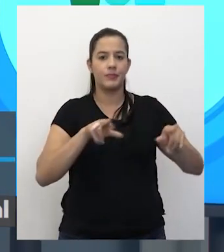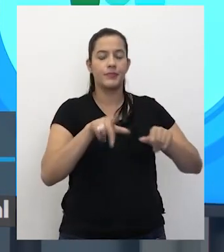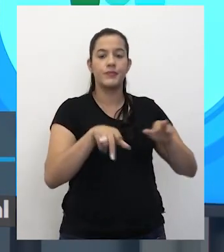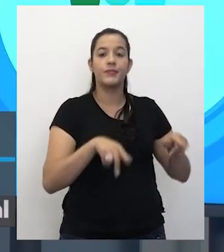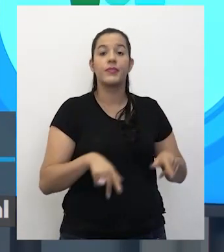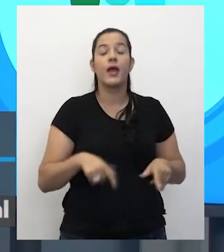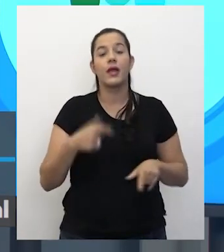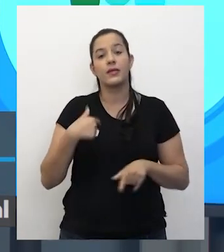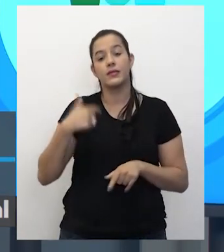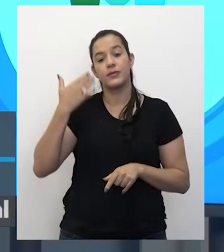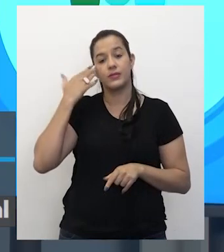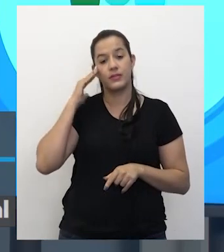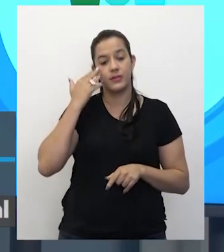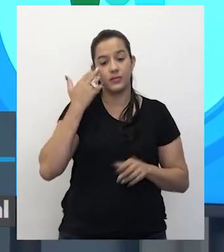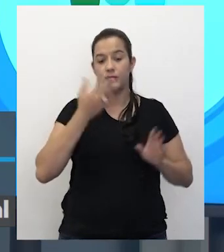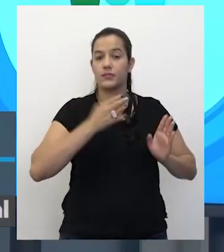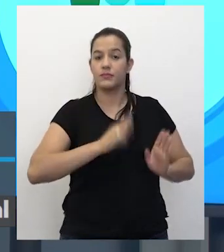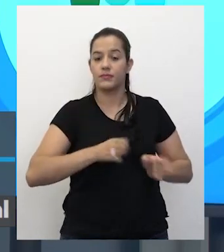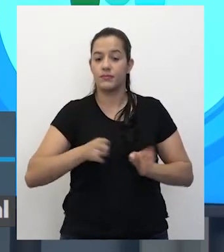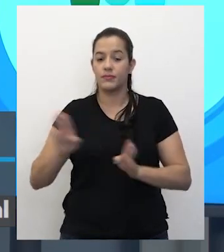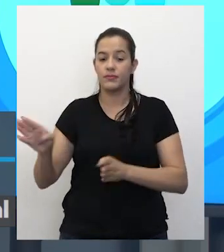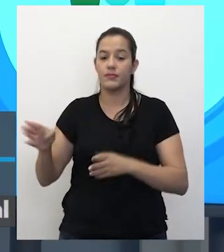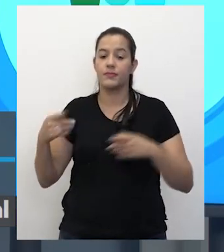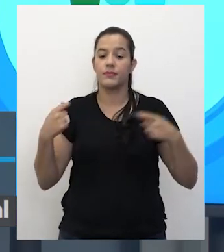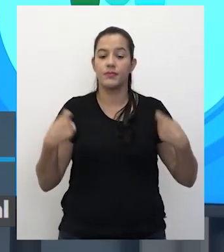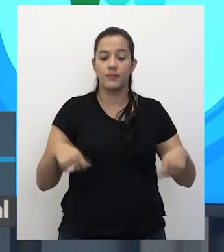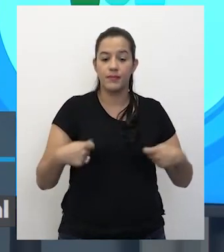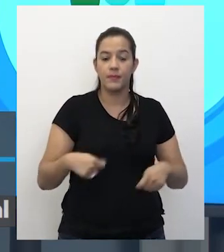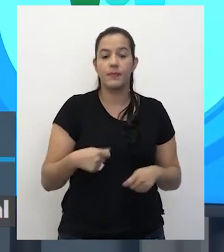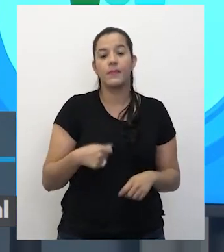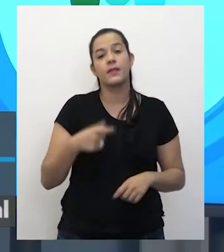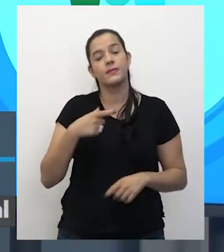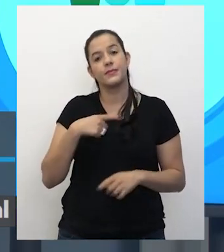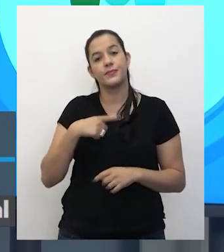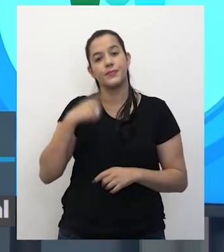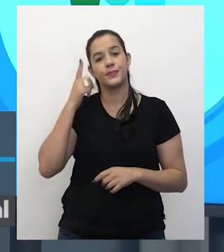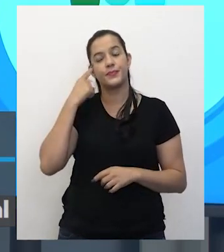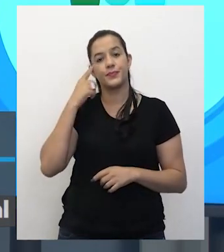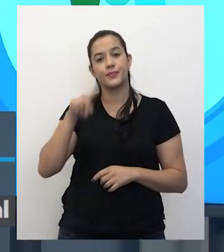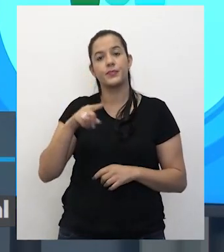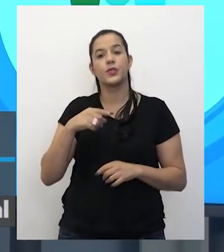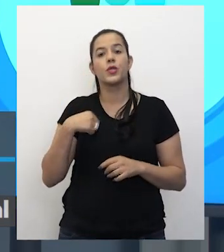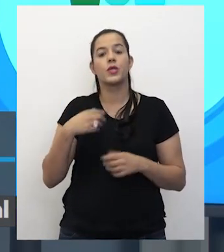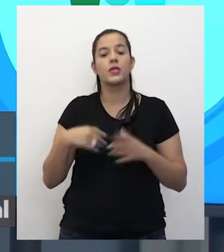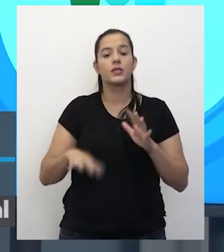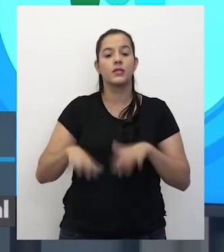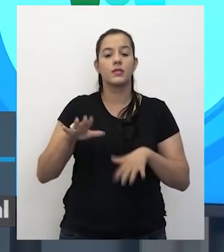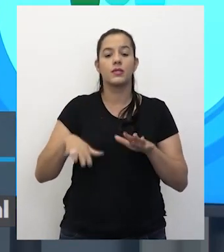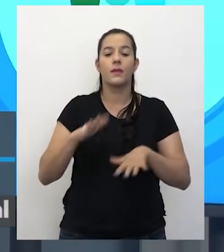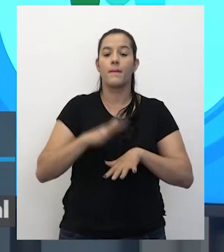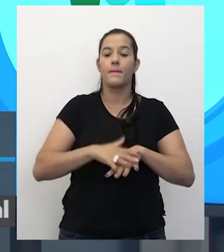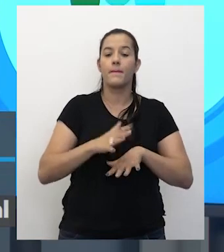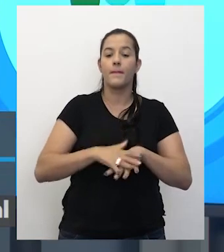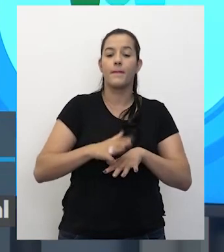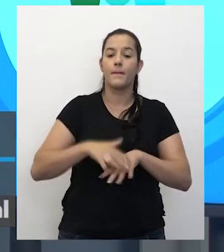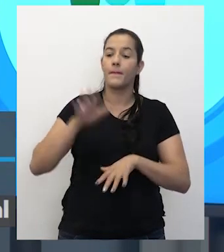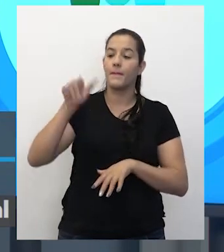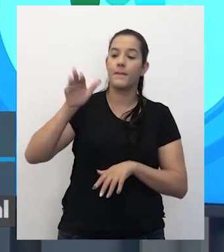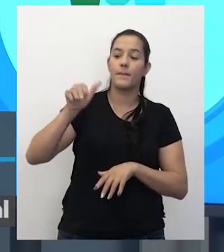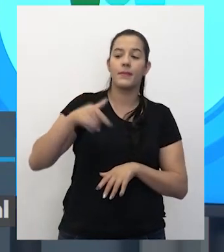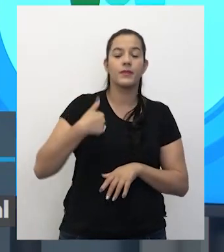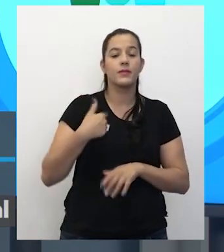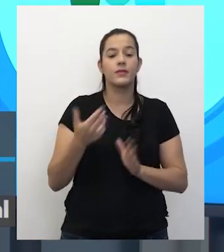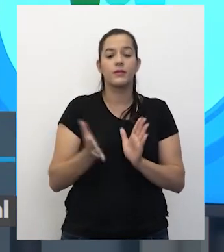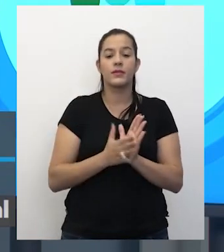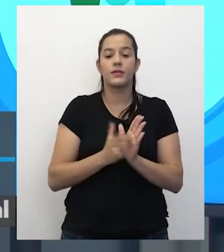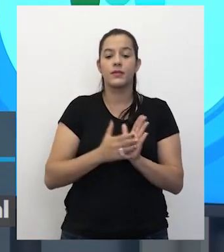da organização. Por quê? Às vezes tinha dias que eu chegava na escola e o professor de matemática falava assim, ô Fernanda, traz aqui